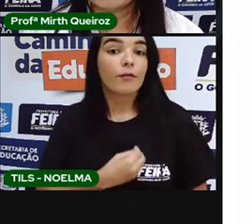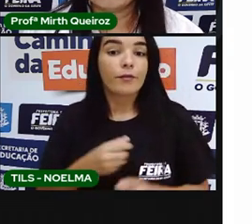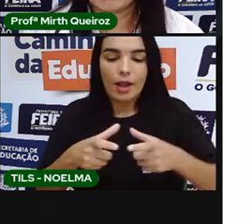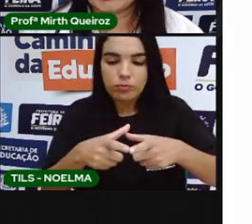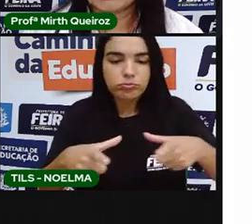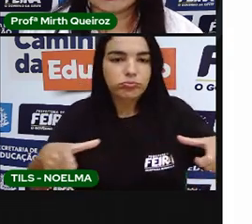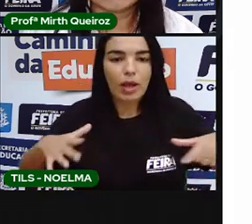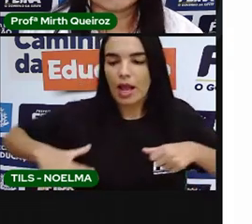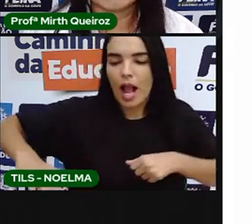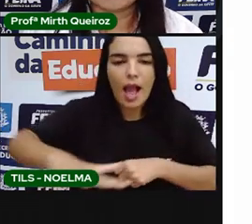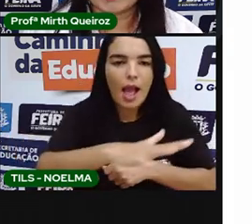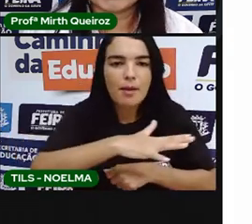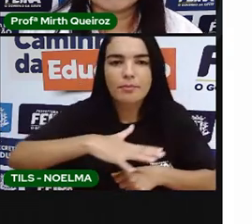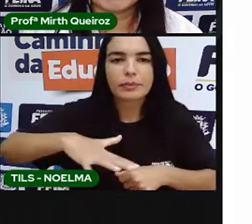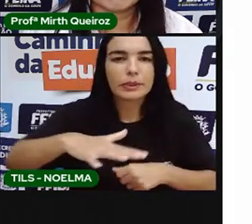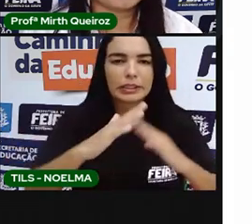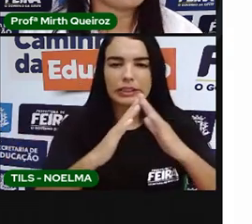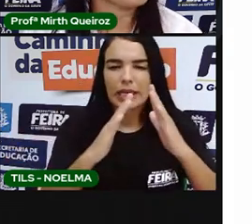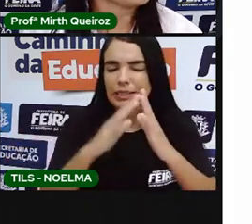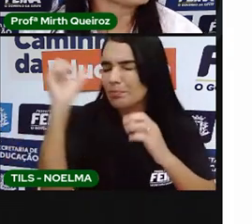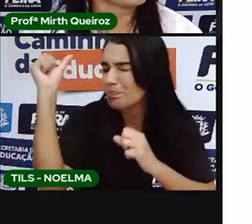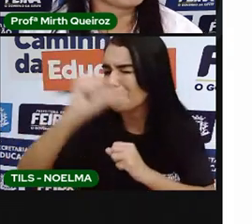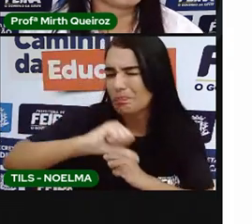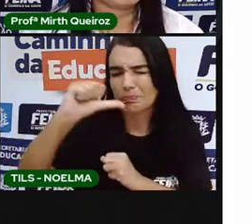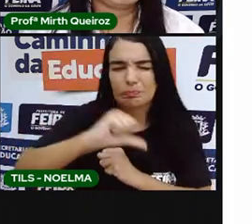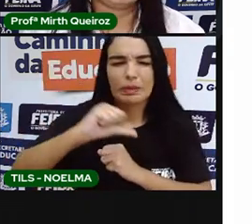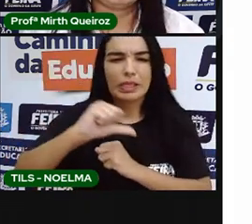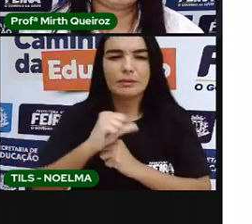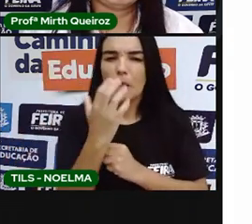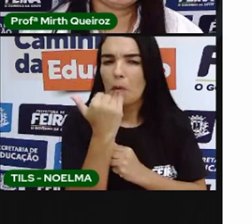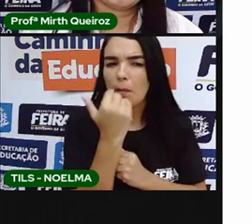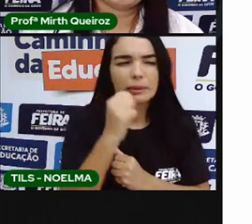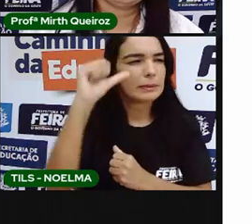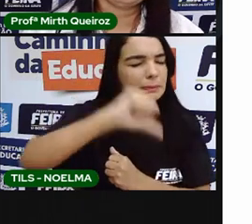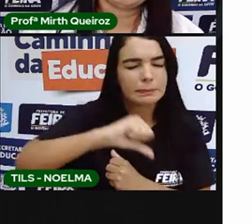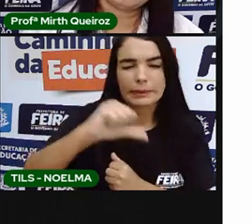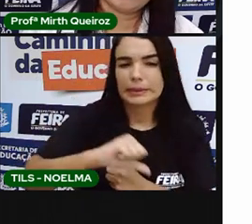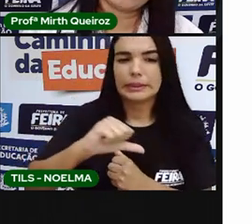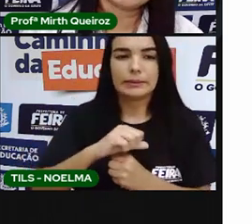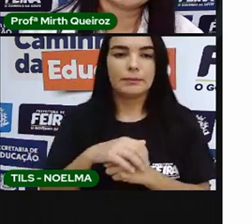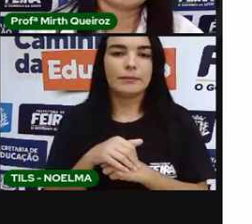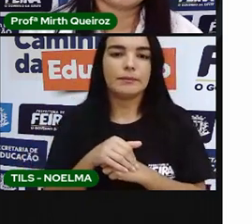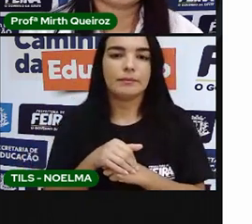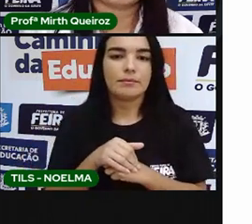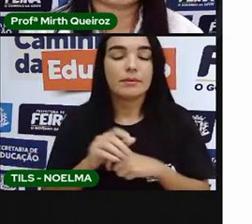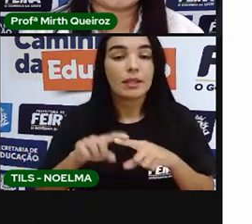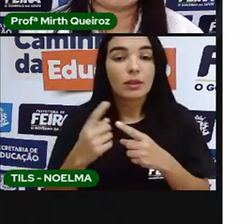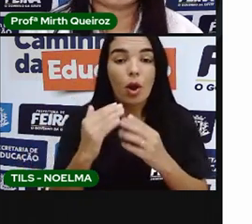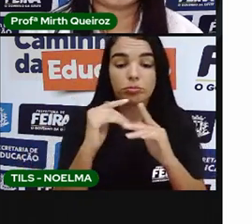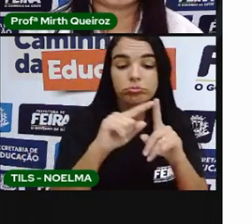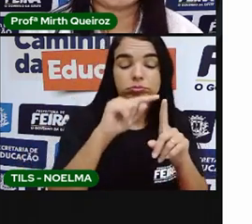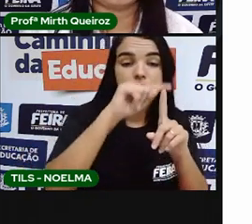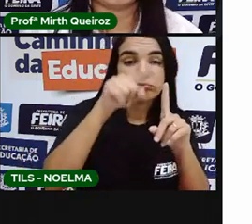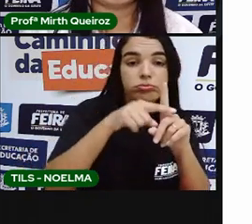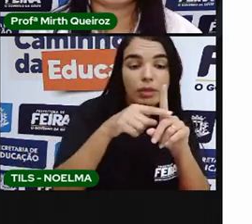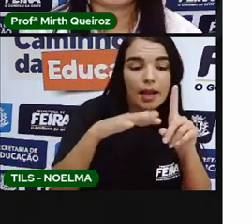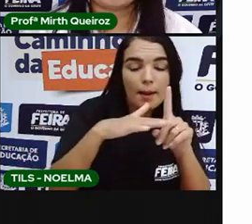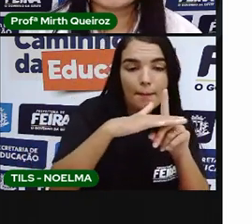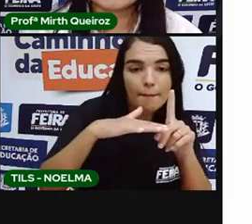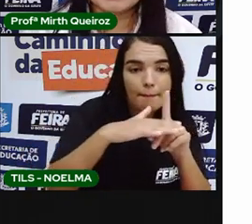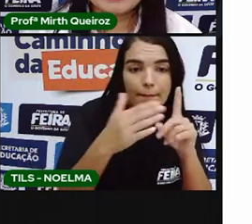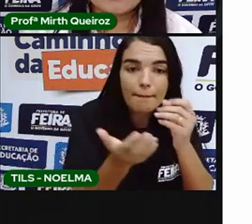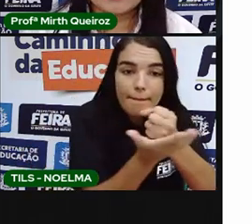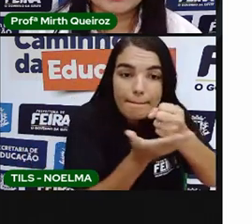muito feliz quando foi espécies a Oi e aí logo acima dos escravos nós